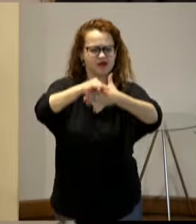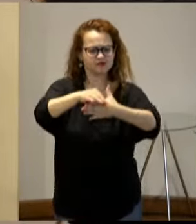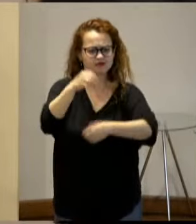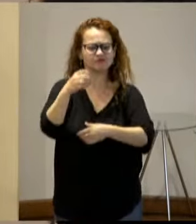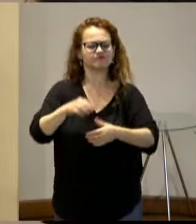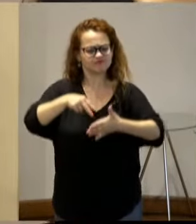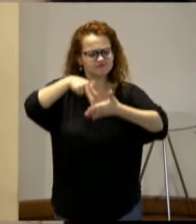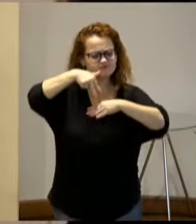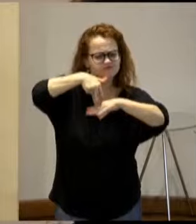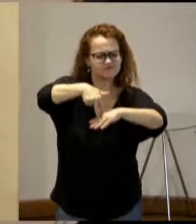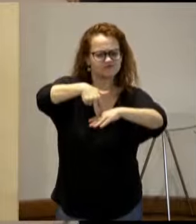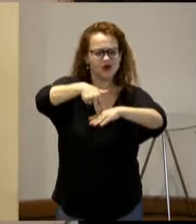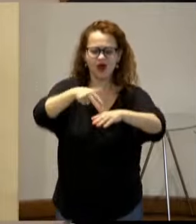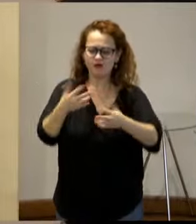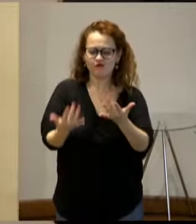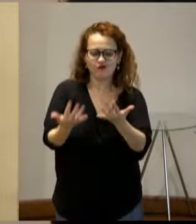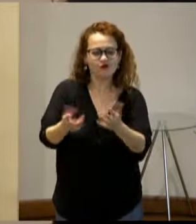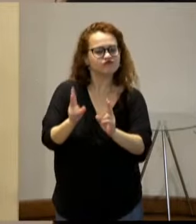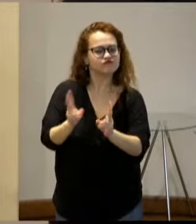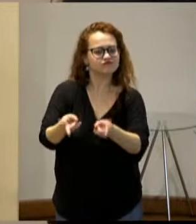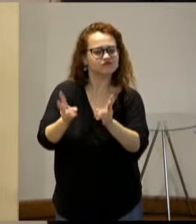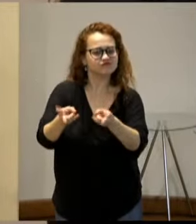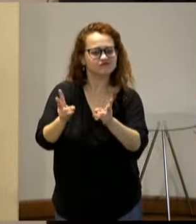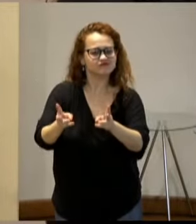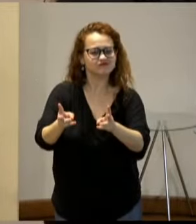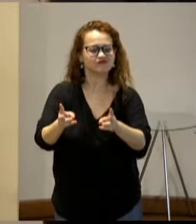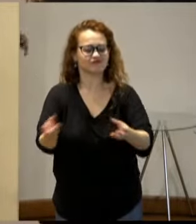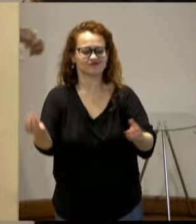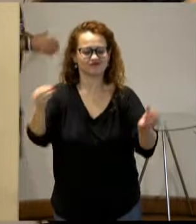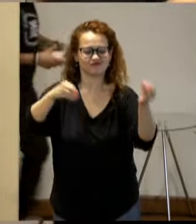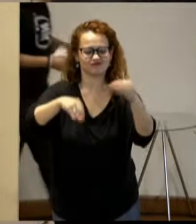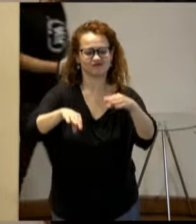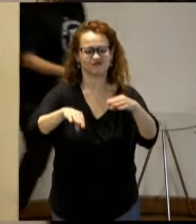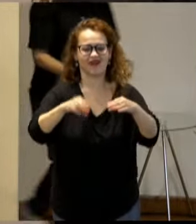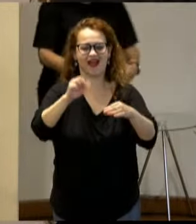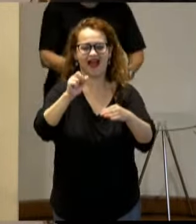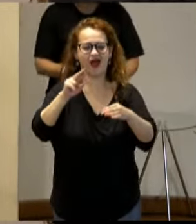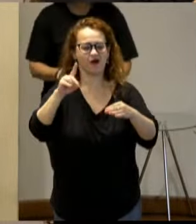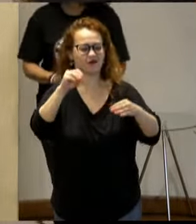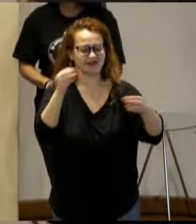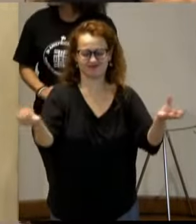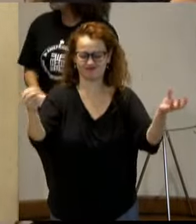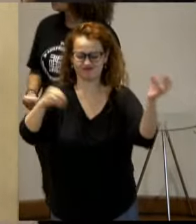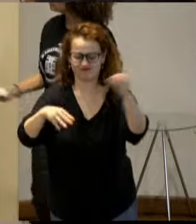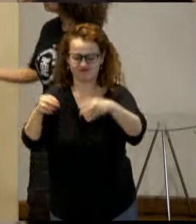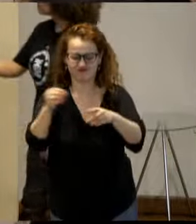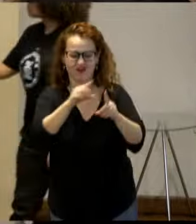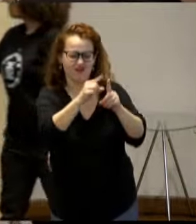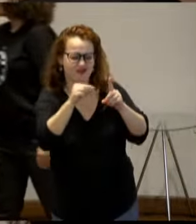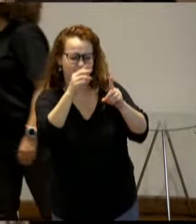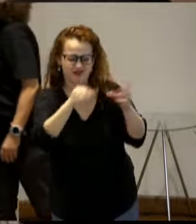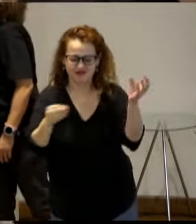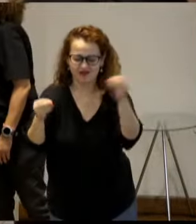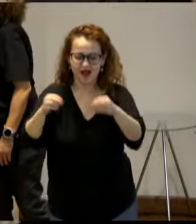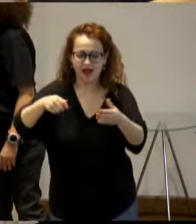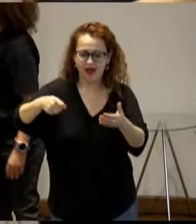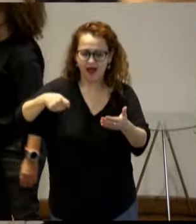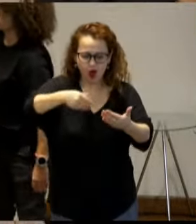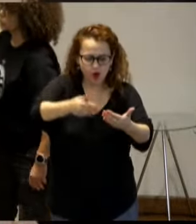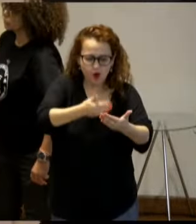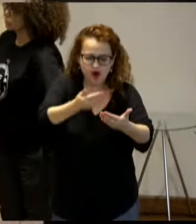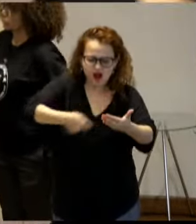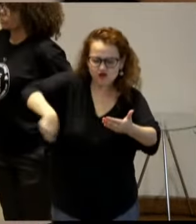não deixar o fogo apagar. 1 maço de arruda. Mexer sempre com uma colher dourada de mamãe